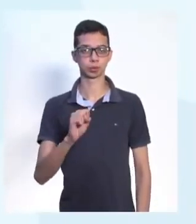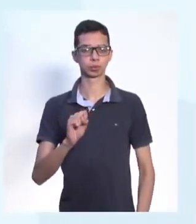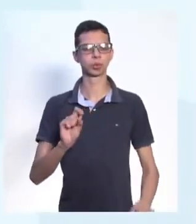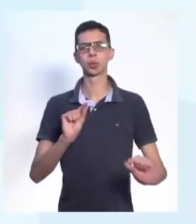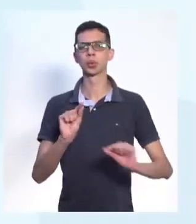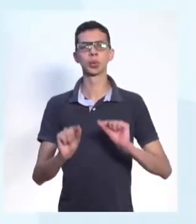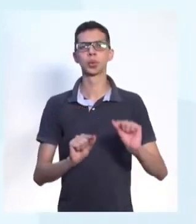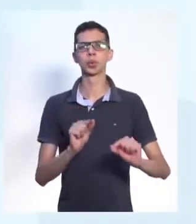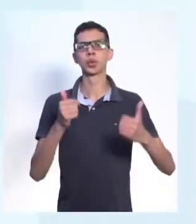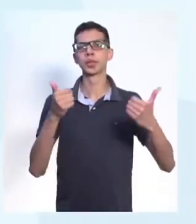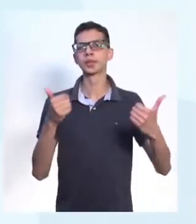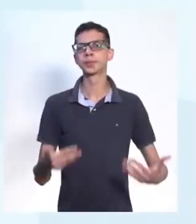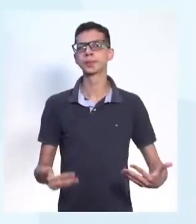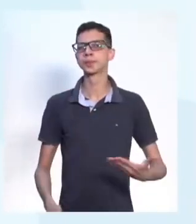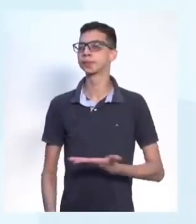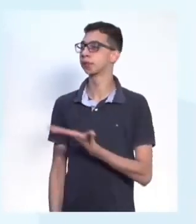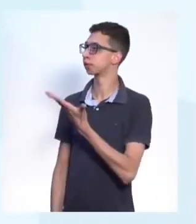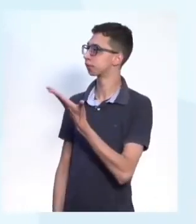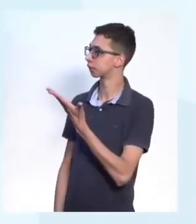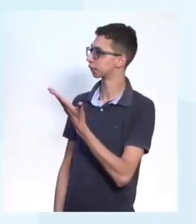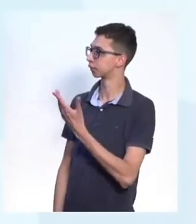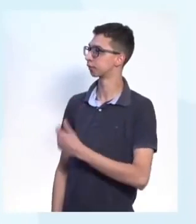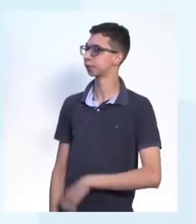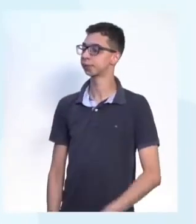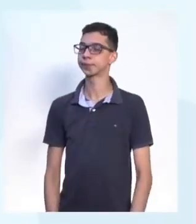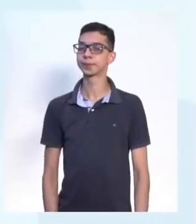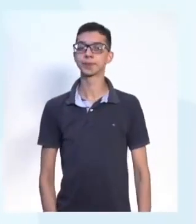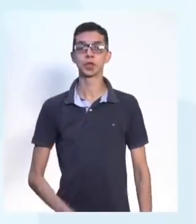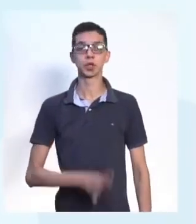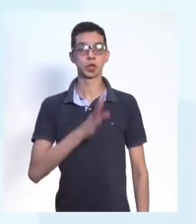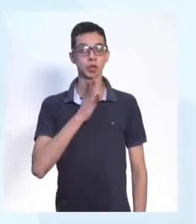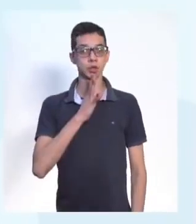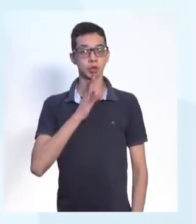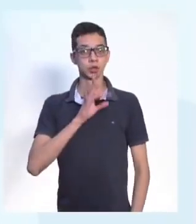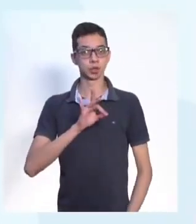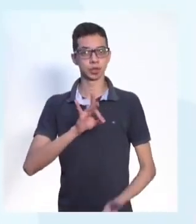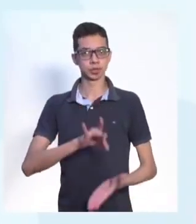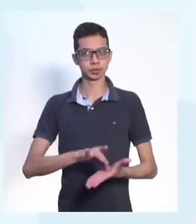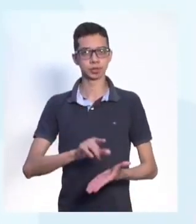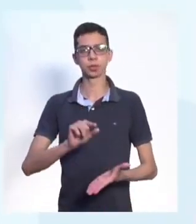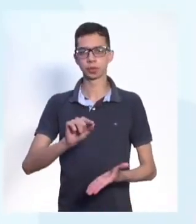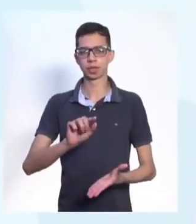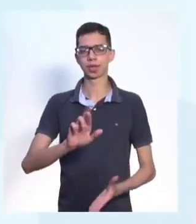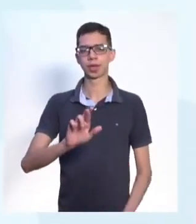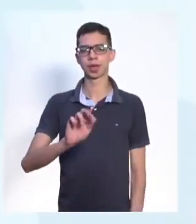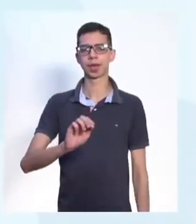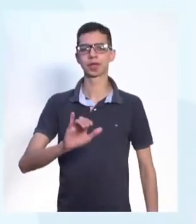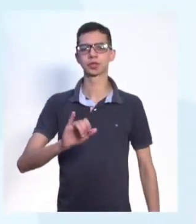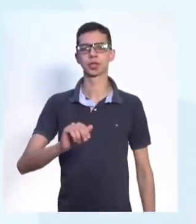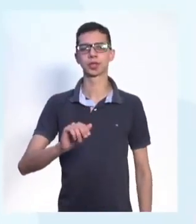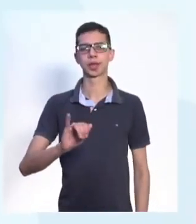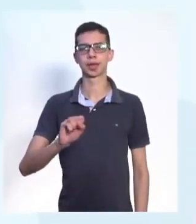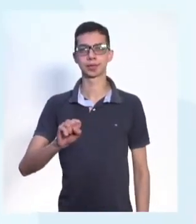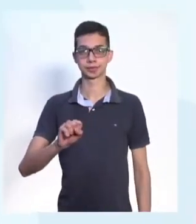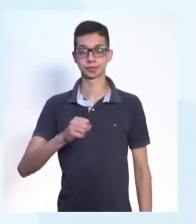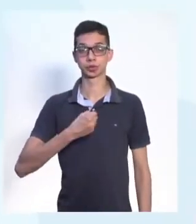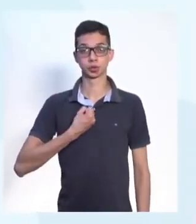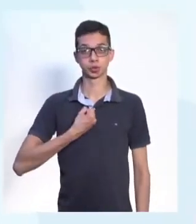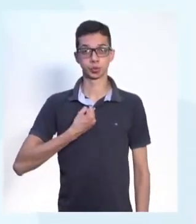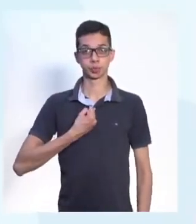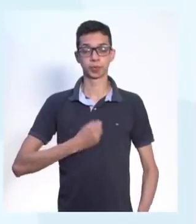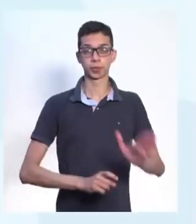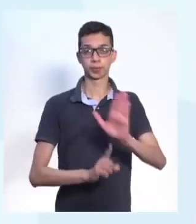seguinte: reconhecer que os números racionais positivos podem ser expressos na